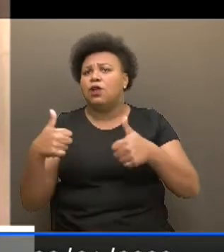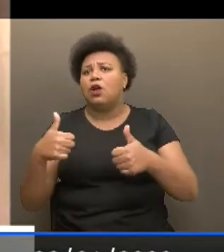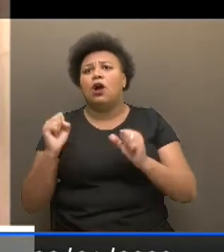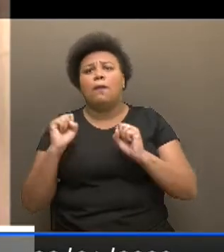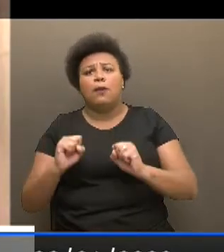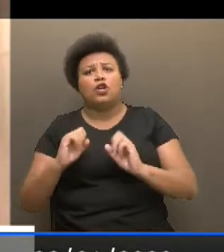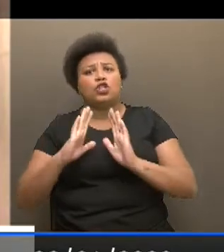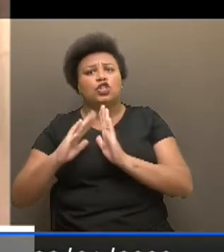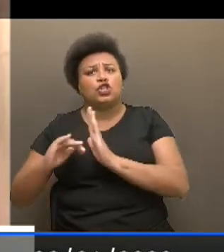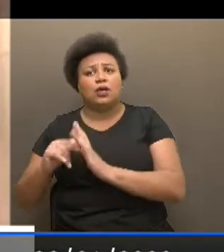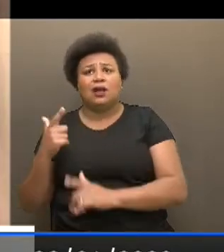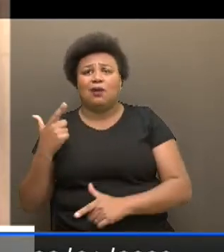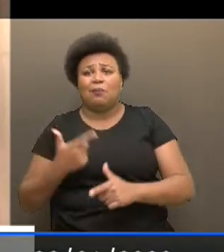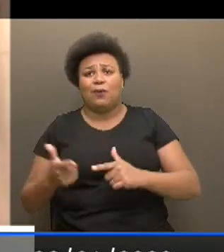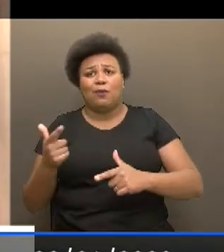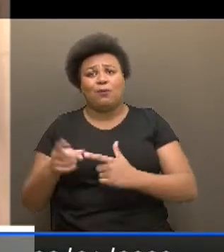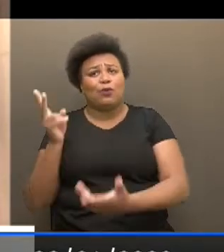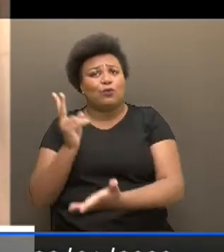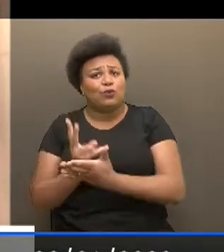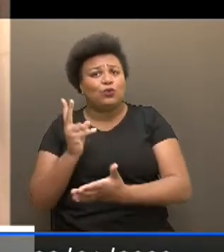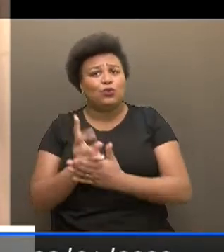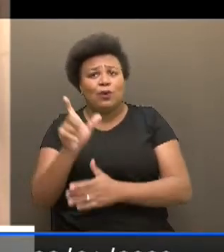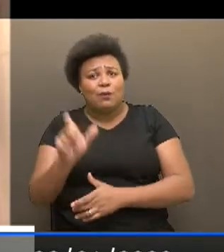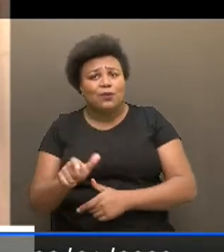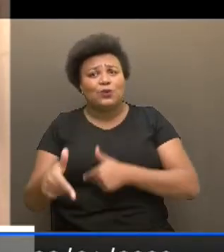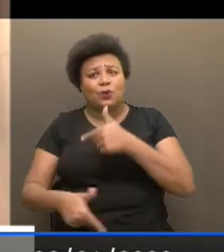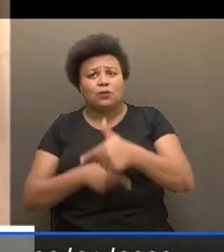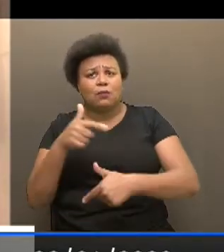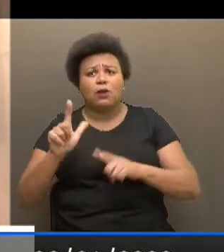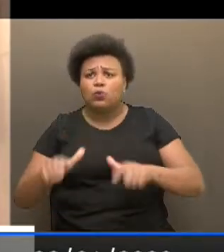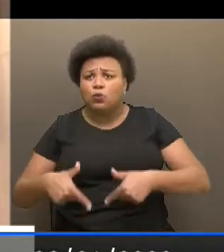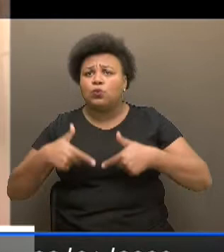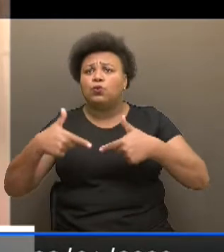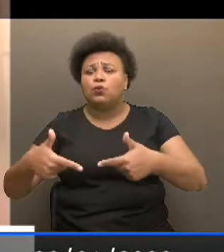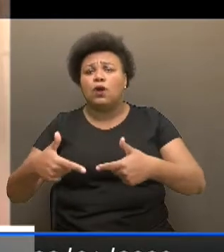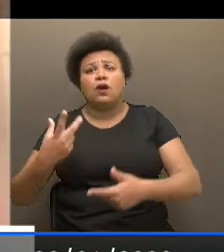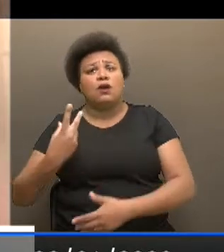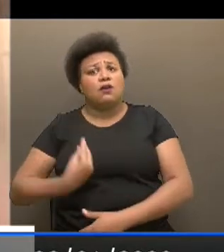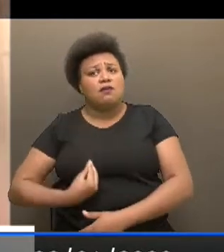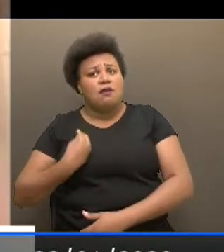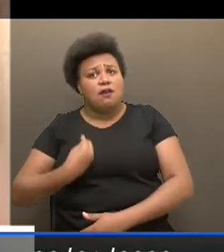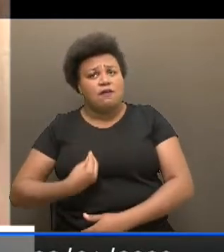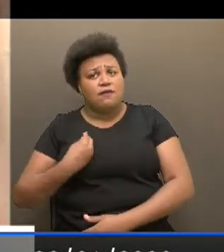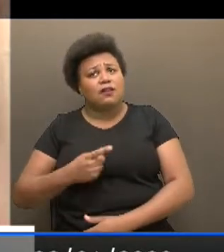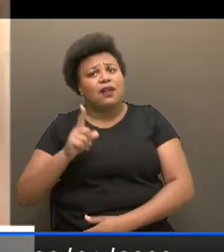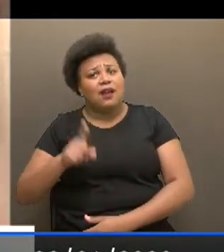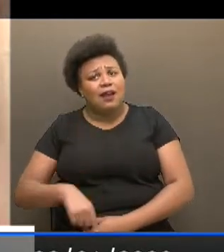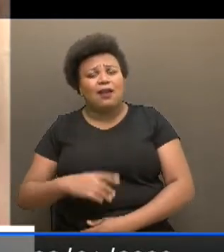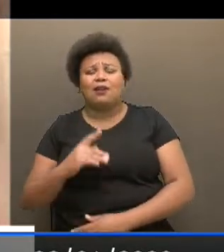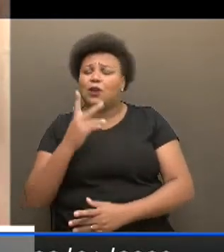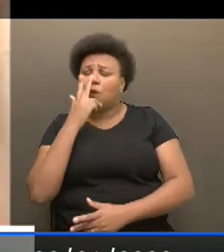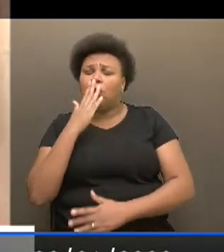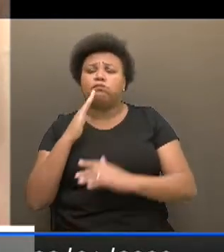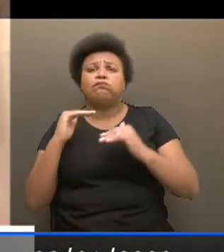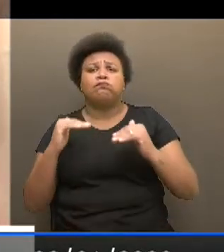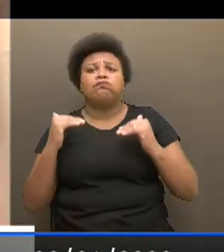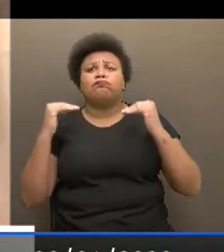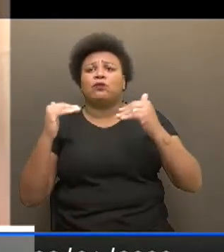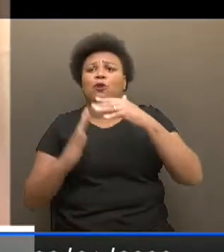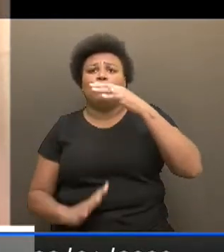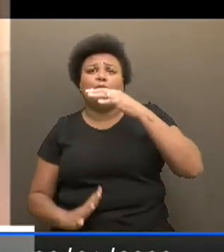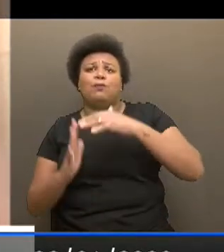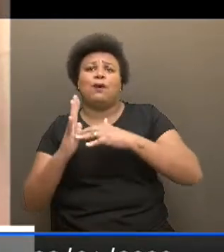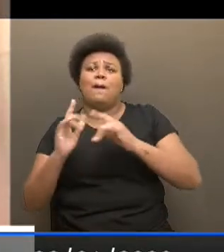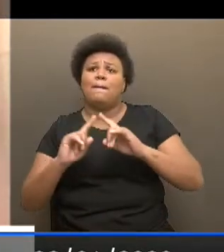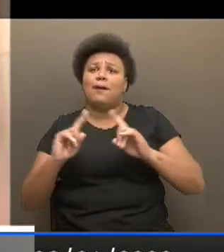eliminar o problema, manter o trabalhador ativo, e a vida para nós é o bem supremo, naturalmente.